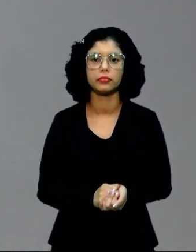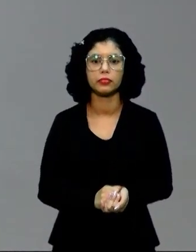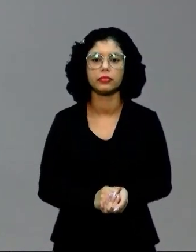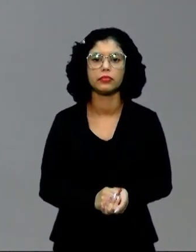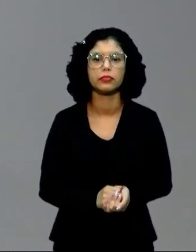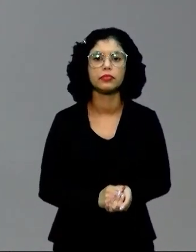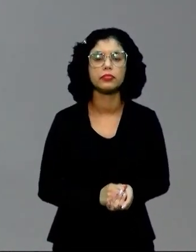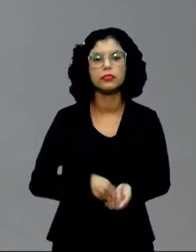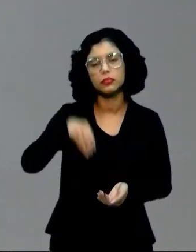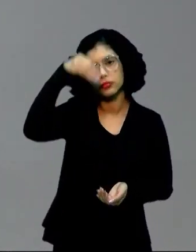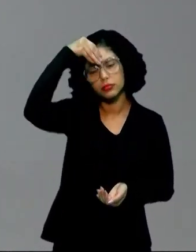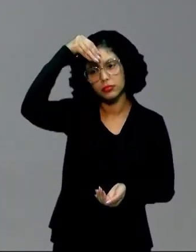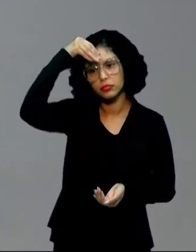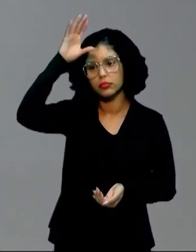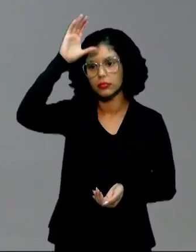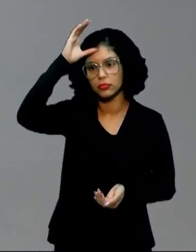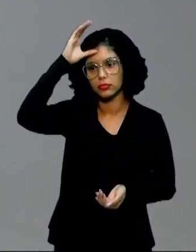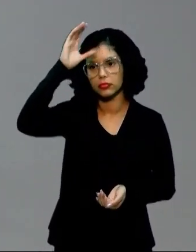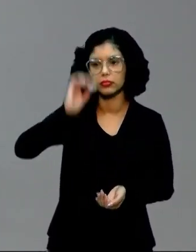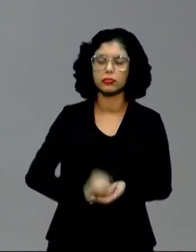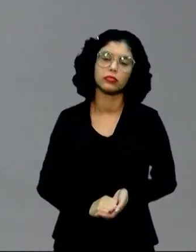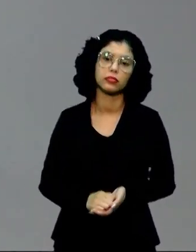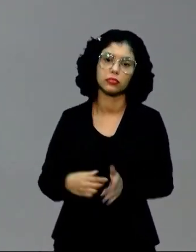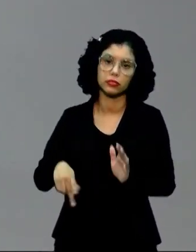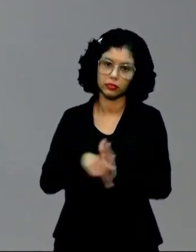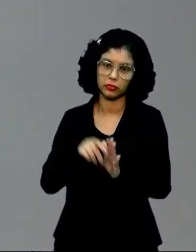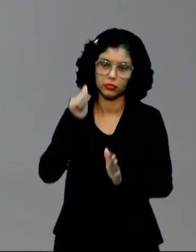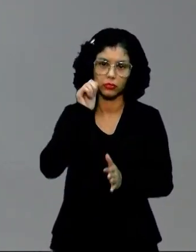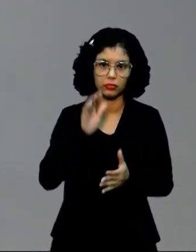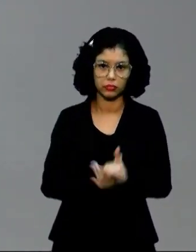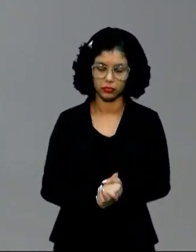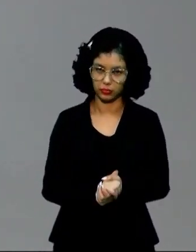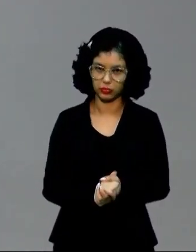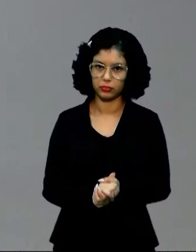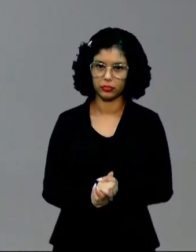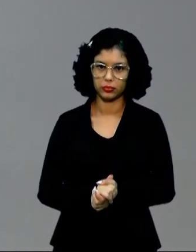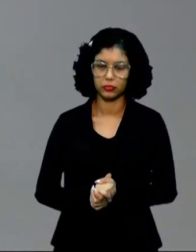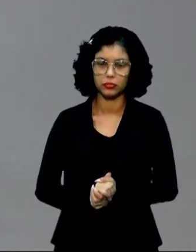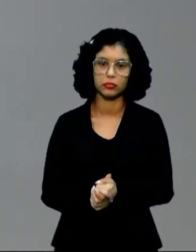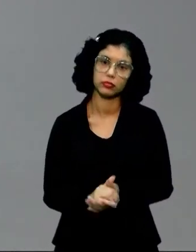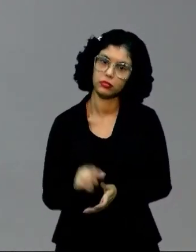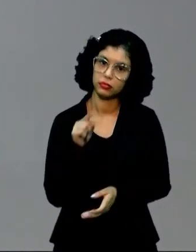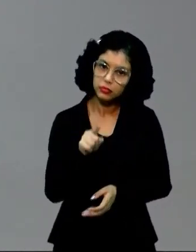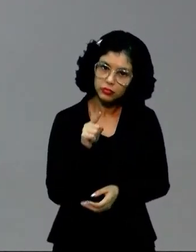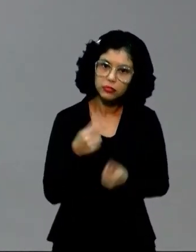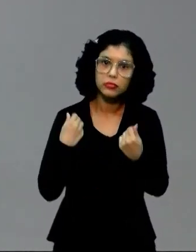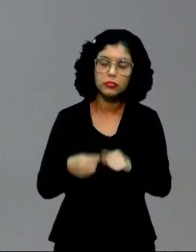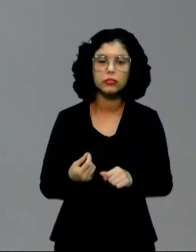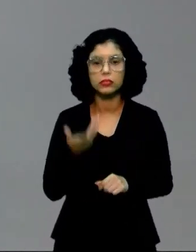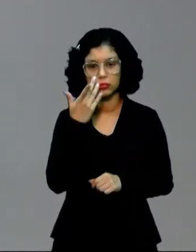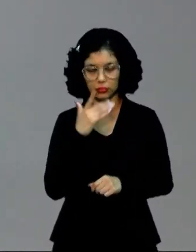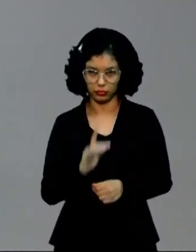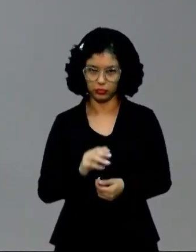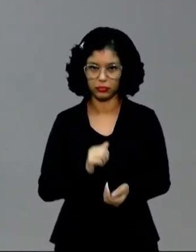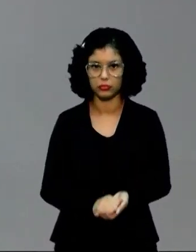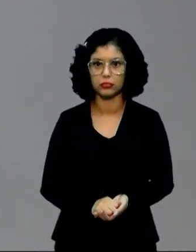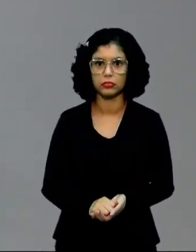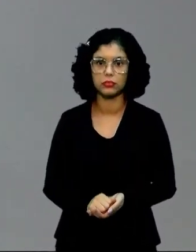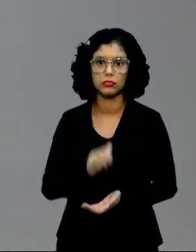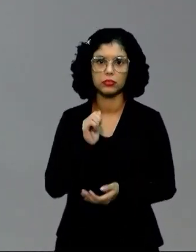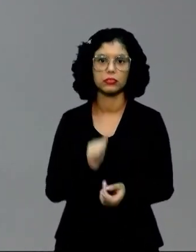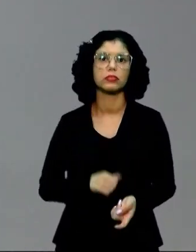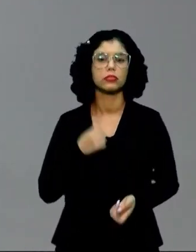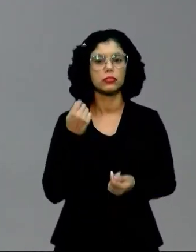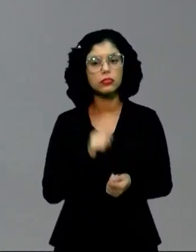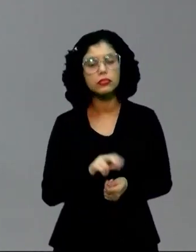A sogra, a tia, na verdade, da esposa dele, vai dizer assim: você tem que pegar essa criança e dar para adoção,